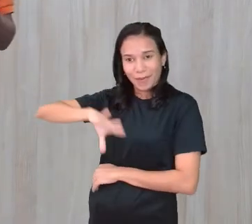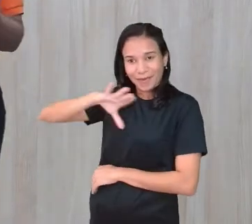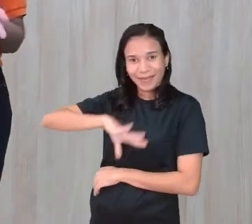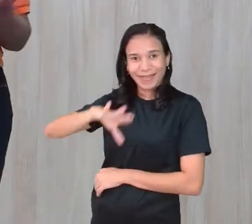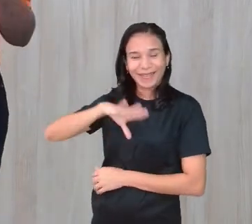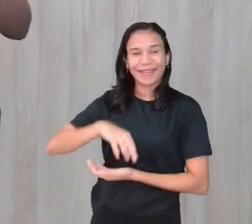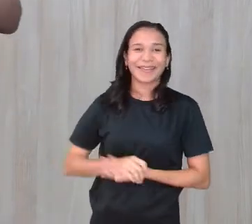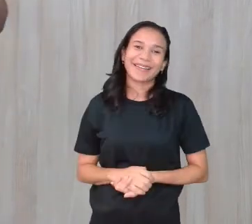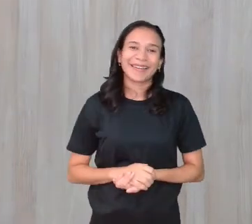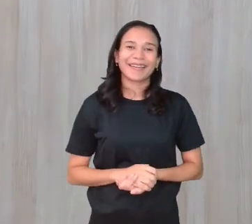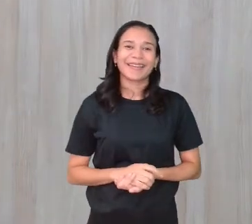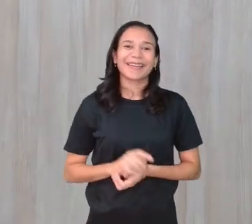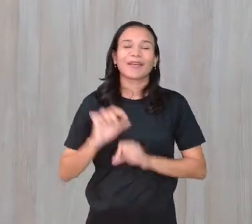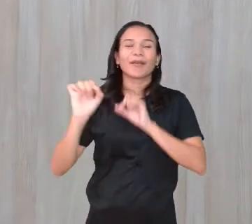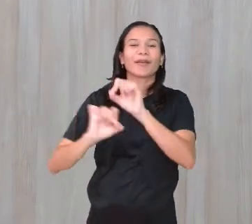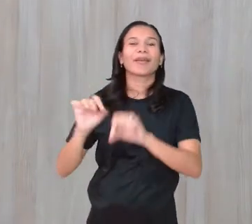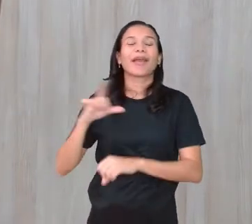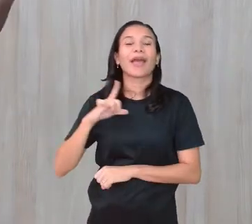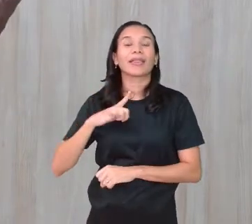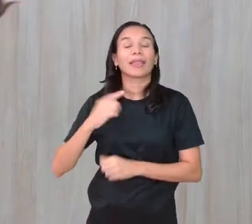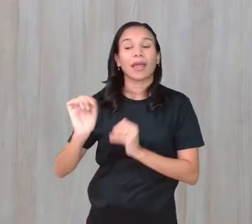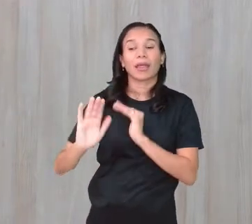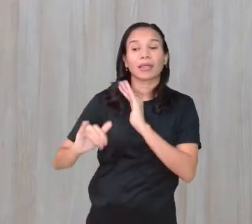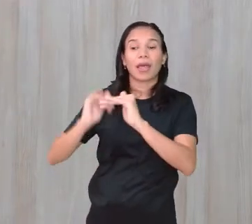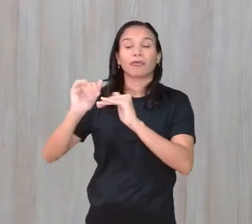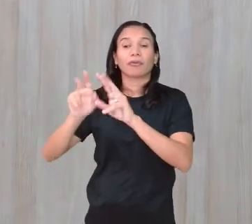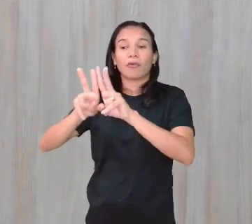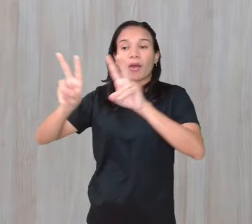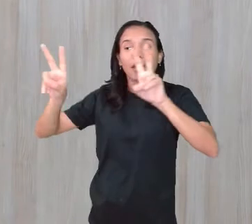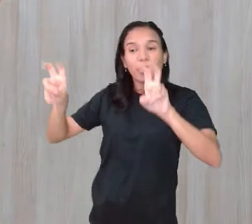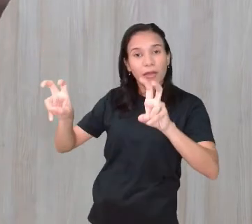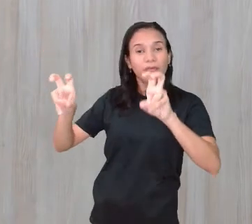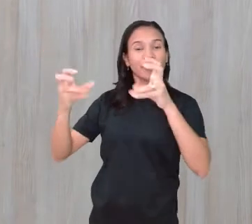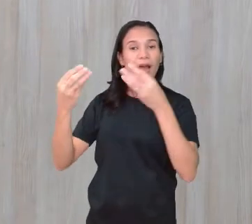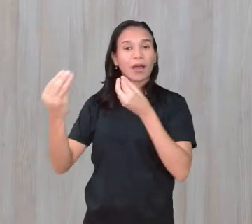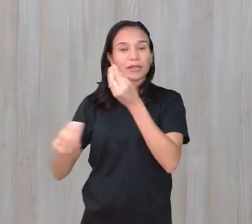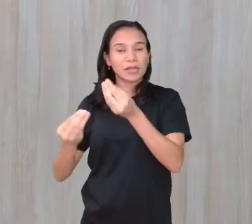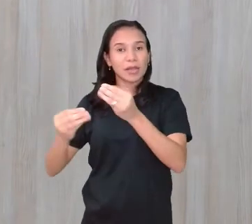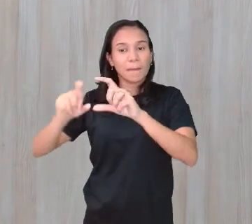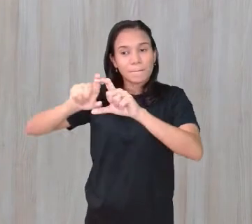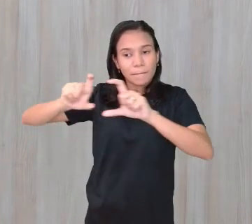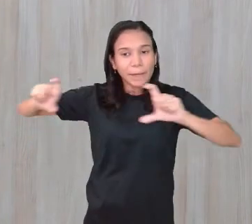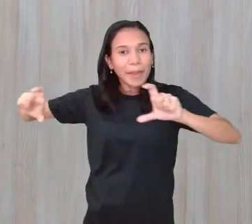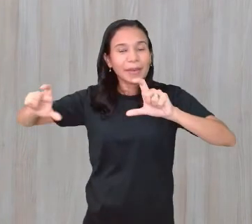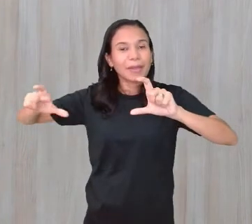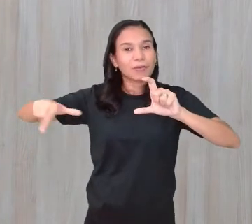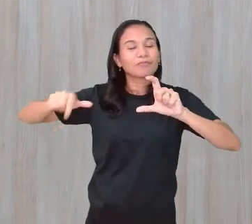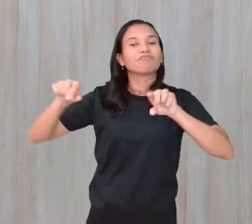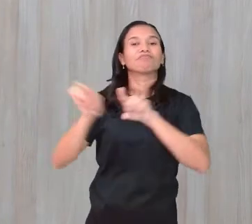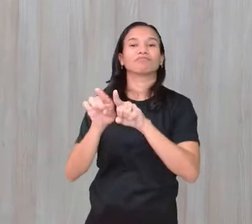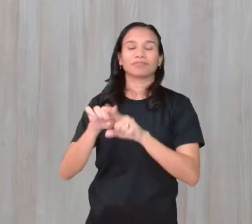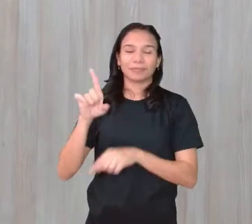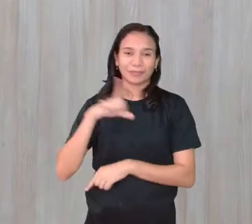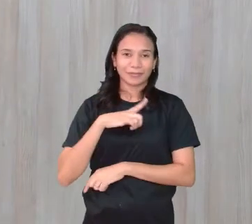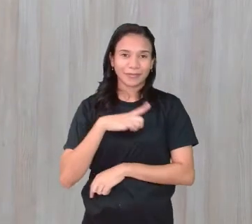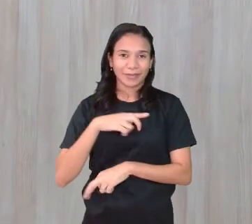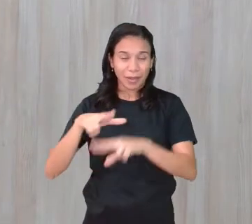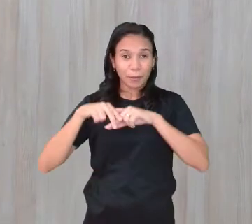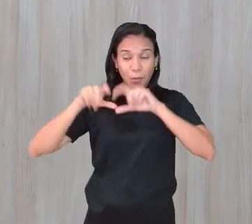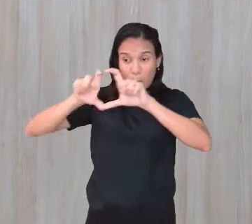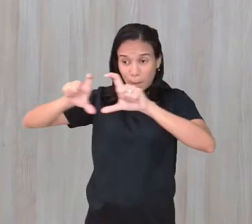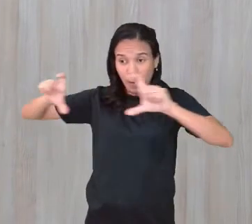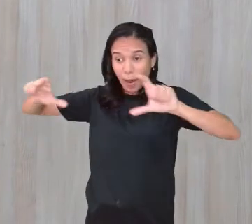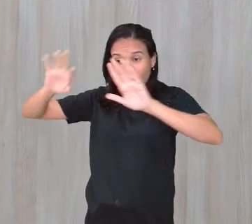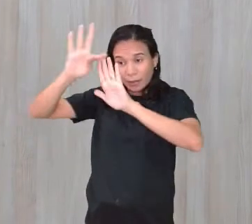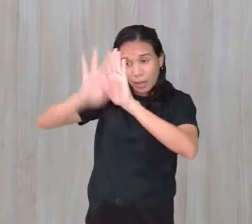né, professora? Isso. A gente tem construções de frases, construções de períodos, construções de parágrafos. E esses